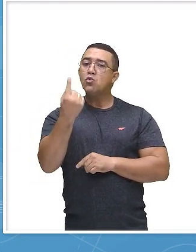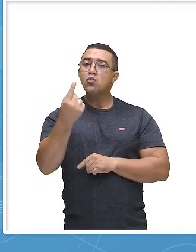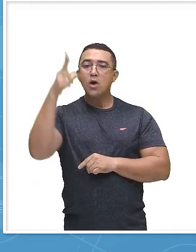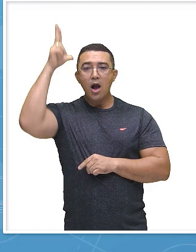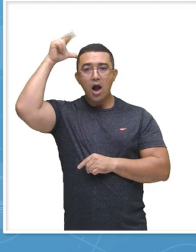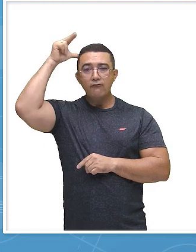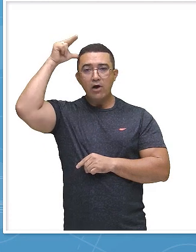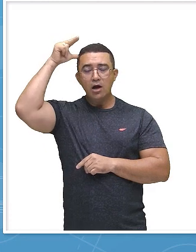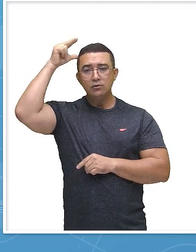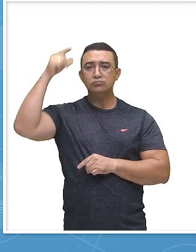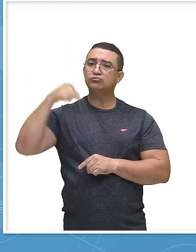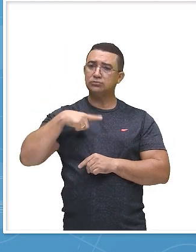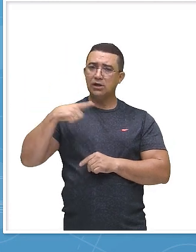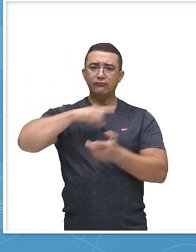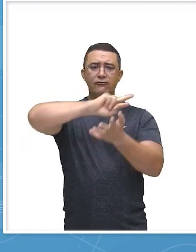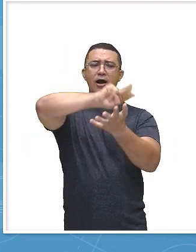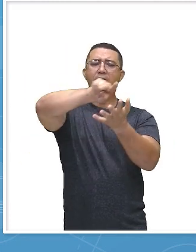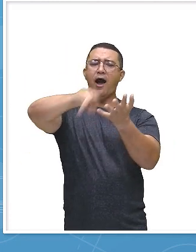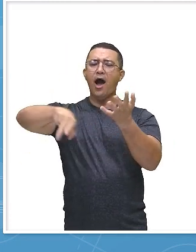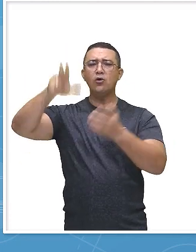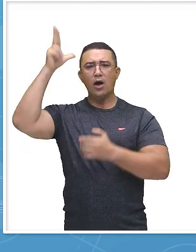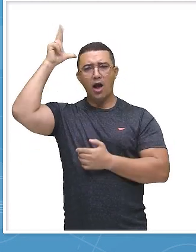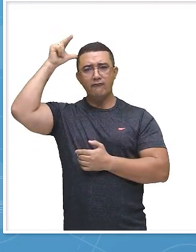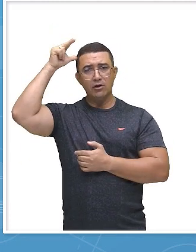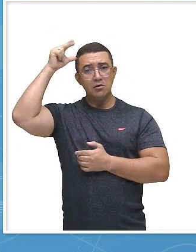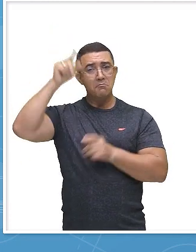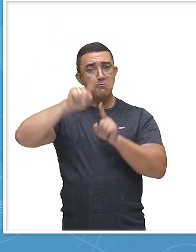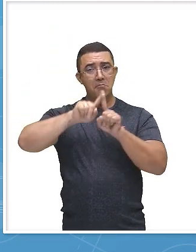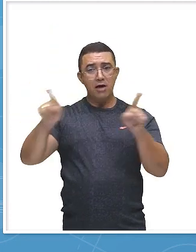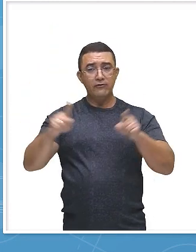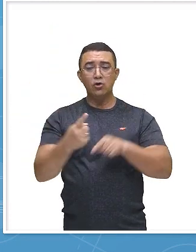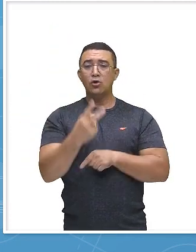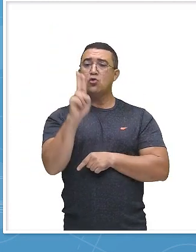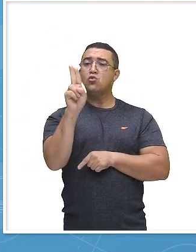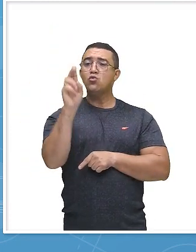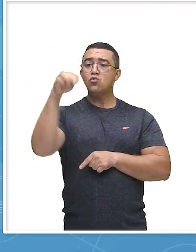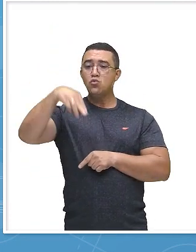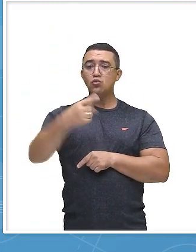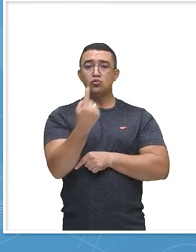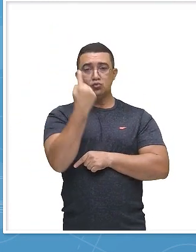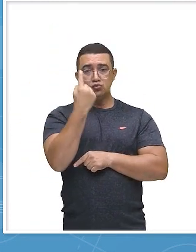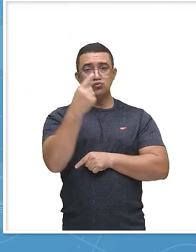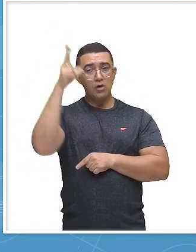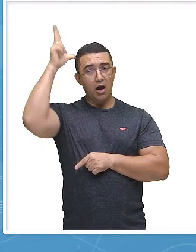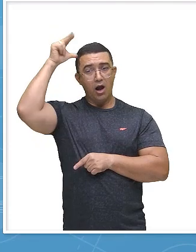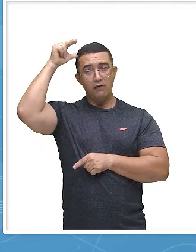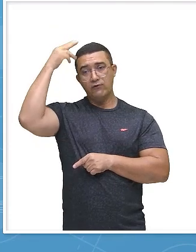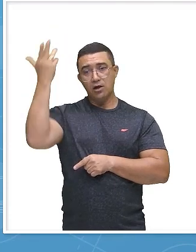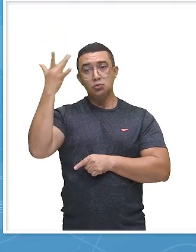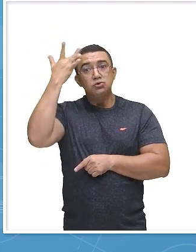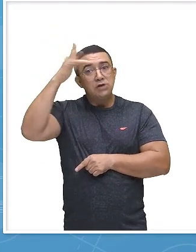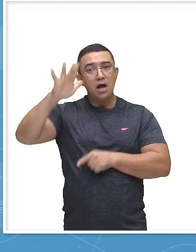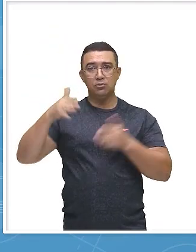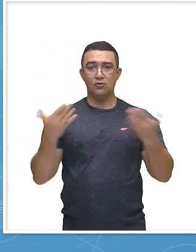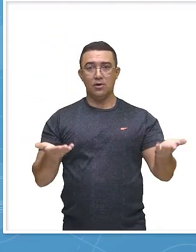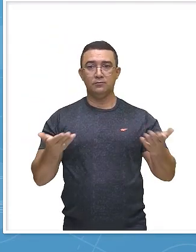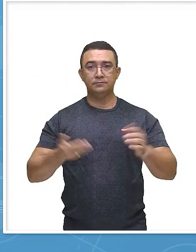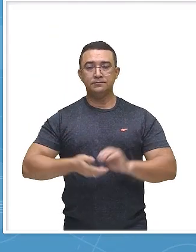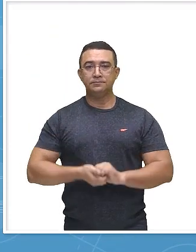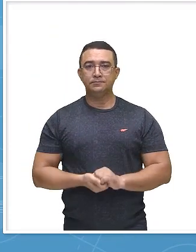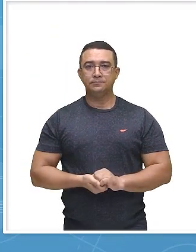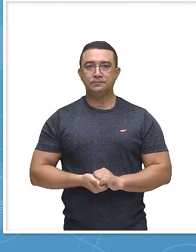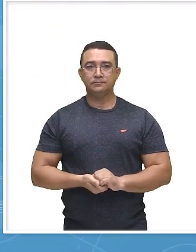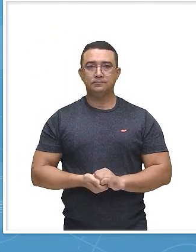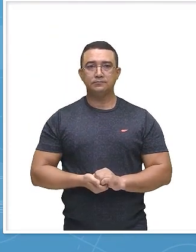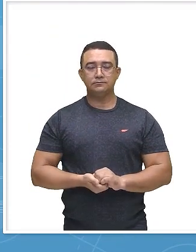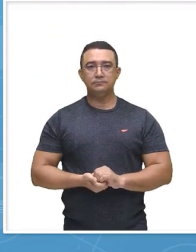aqueles muitos que eu vou possuir. Correto, amores? Entenderam isso aqui? Muito simples. Seguindo, então, olha o que nós vamos aprender. Vamos